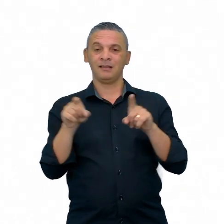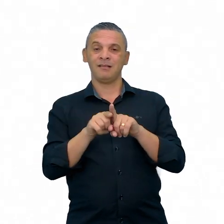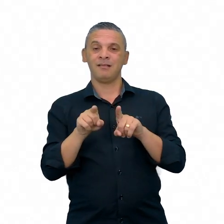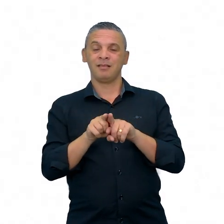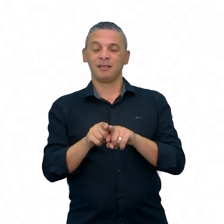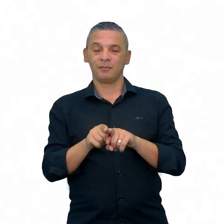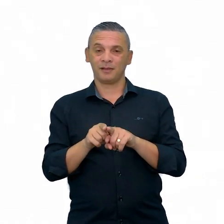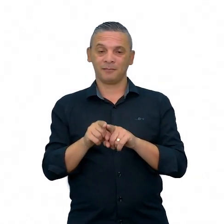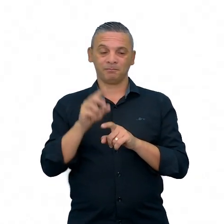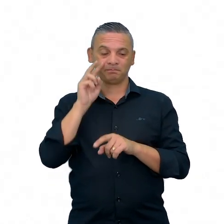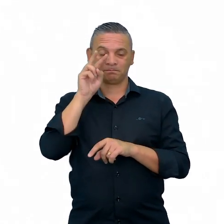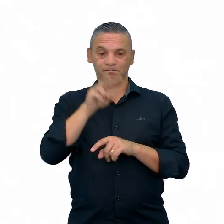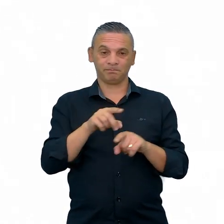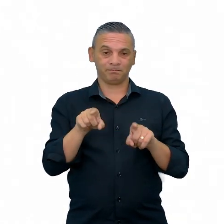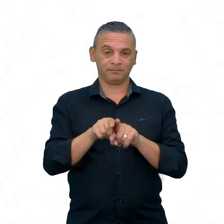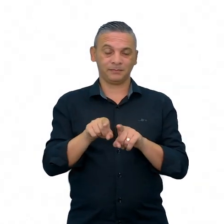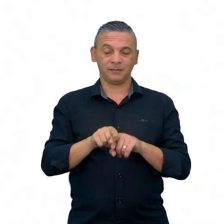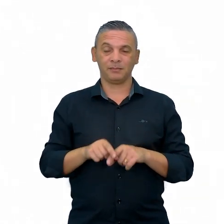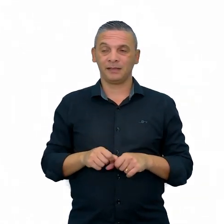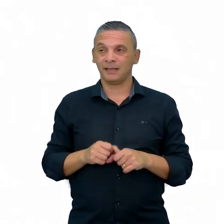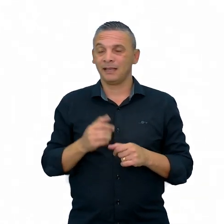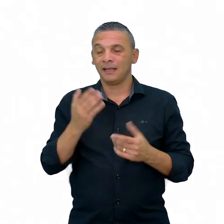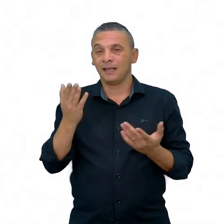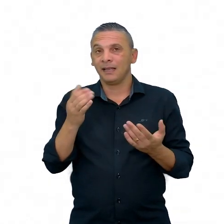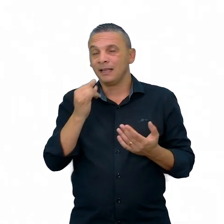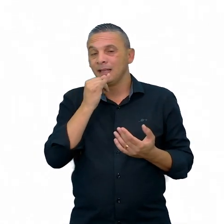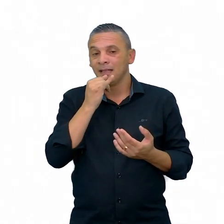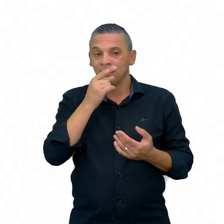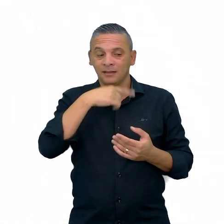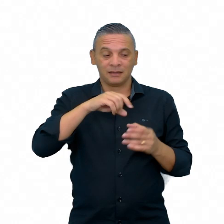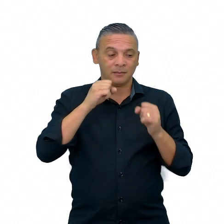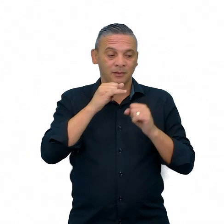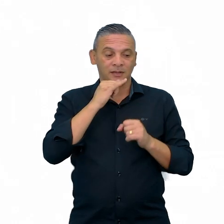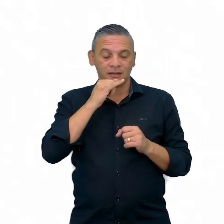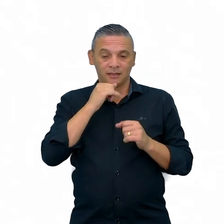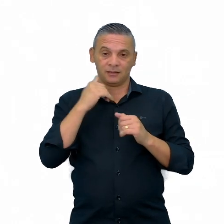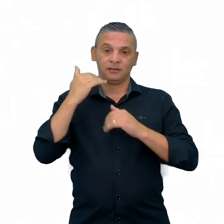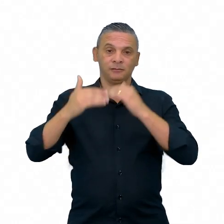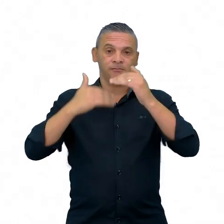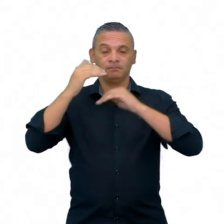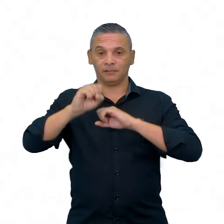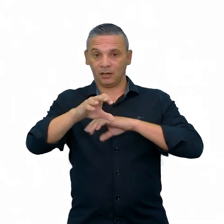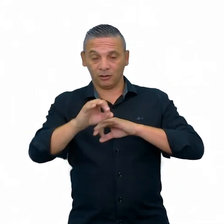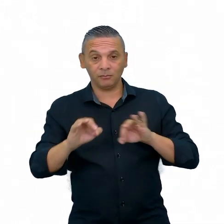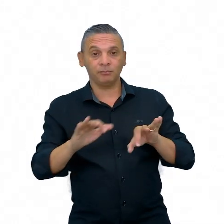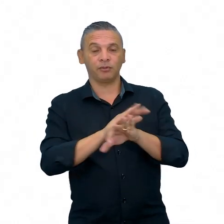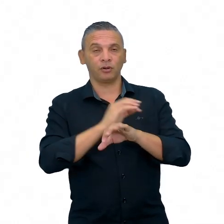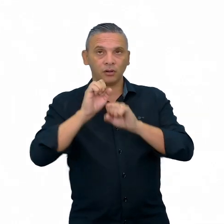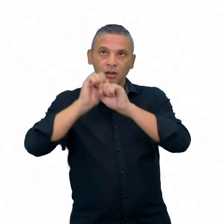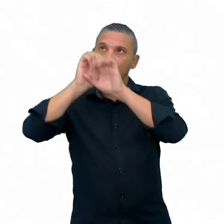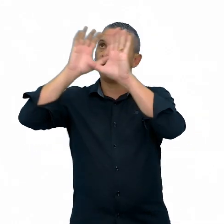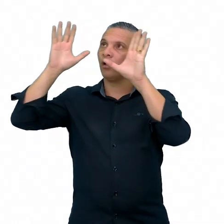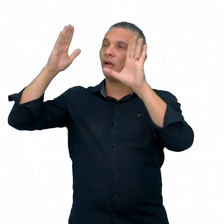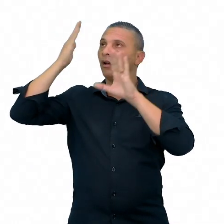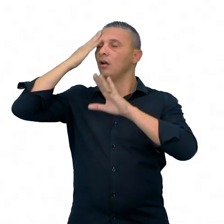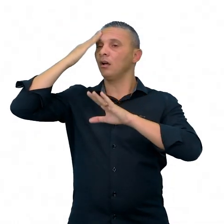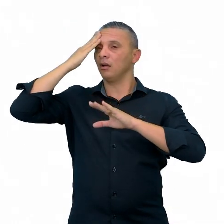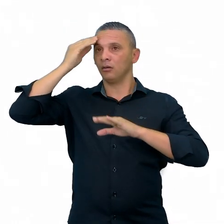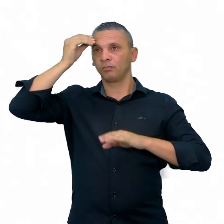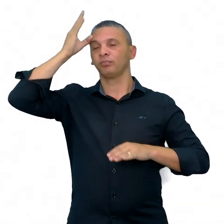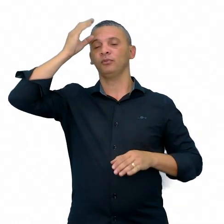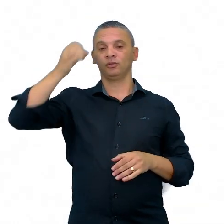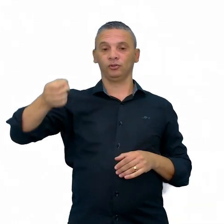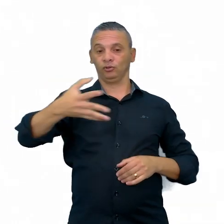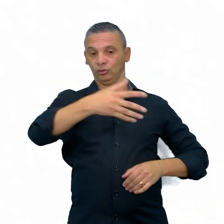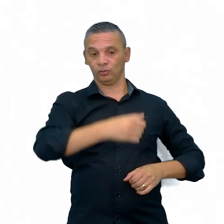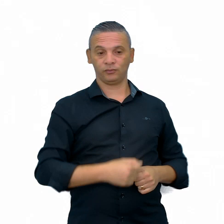a observação, né? Para que nós possamos construir a cada aula um novo aprendizado, né?